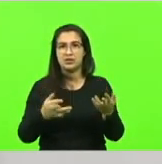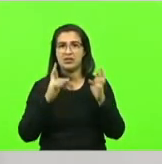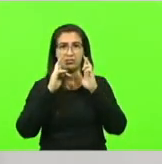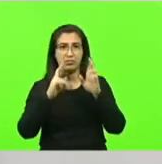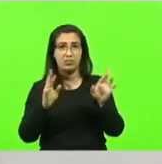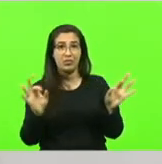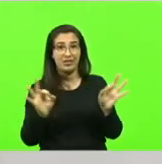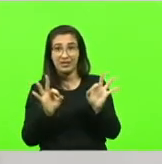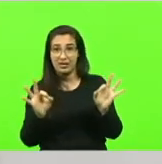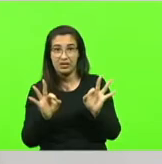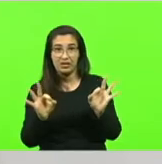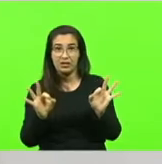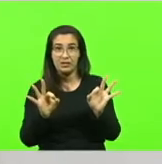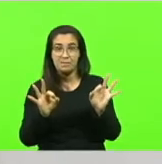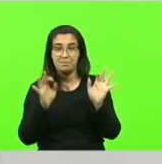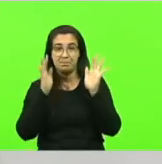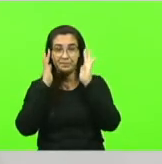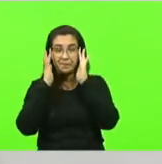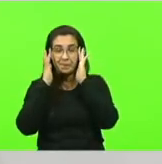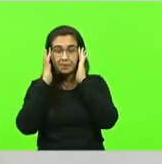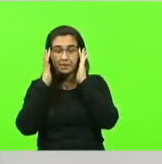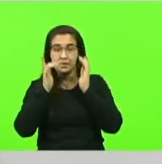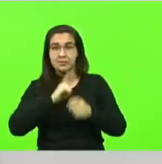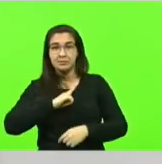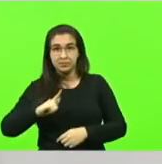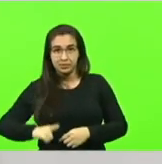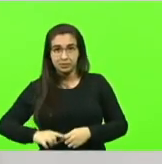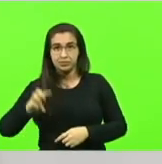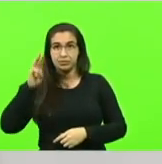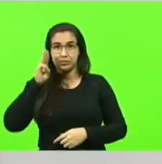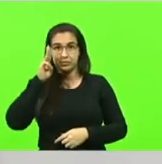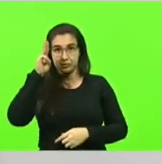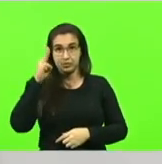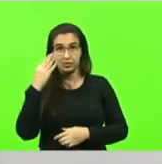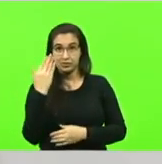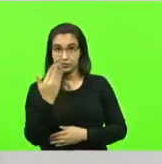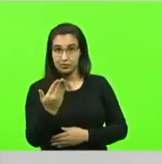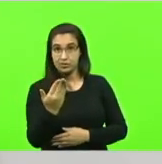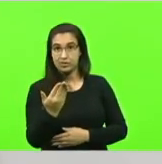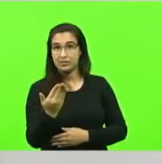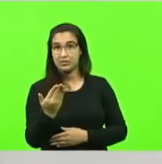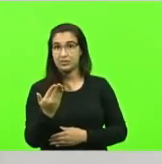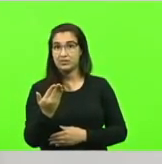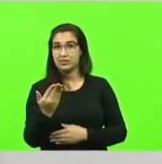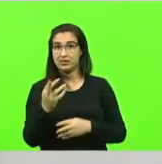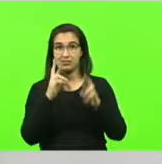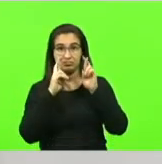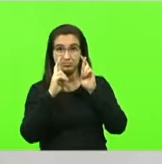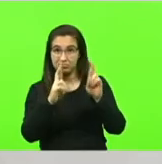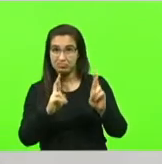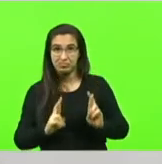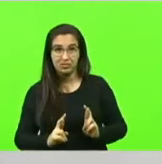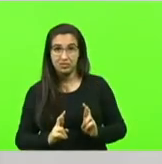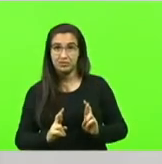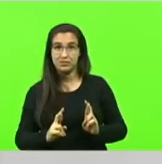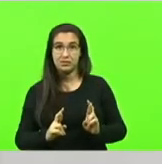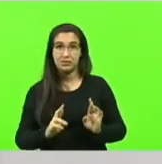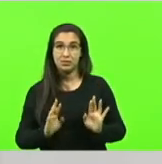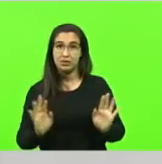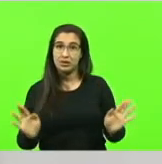palavra, governador Carlos Moisés, a Vossa Excelência desonrou com a sua